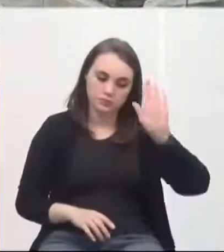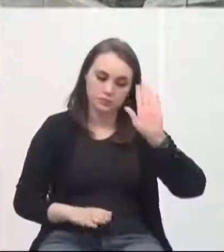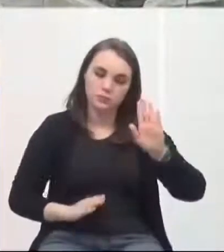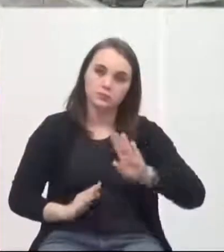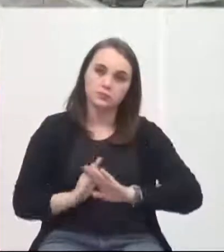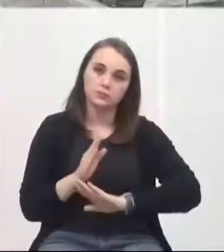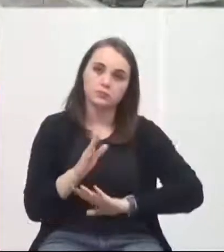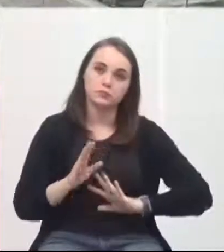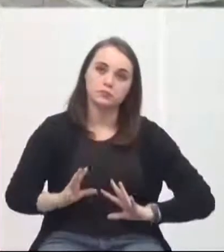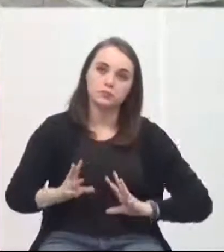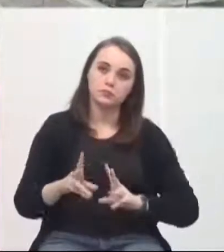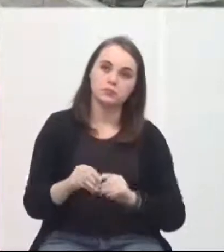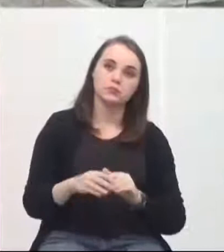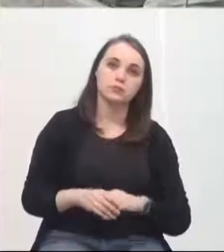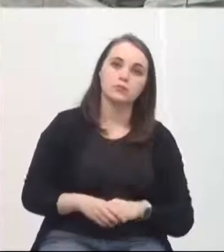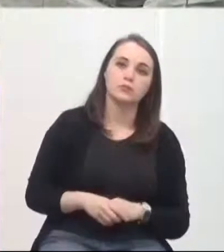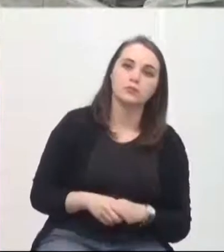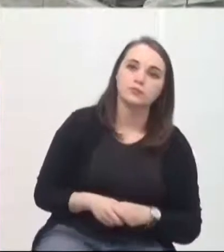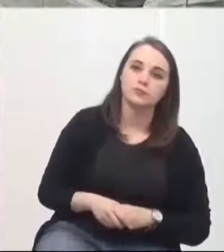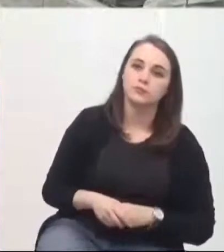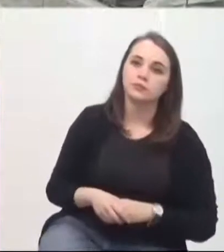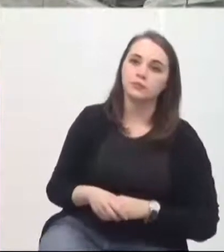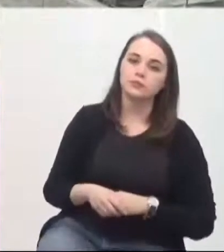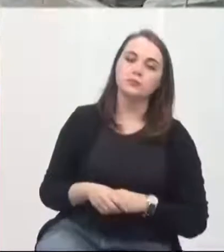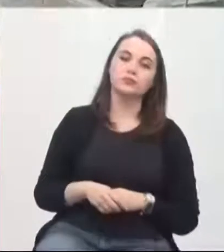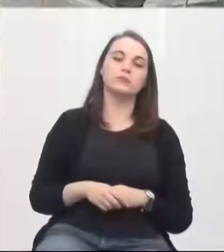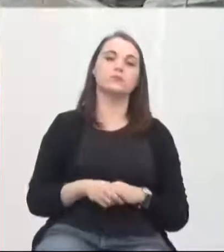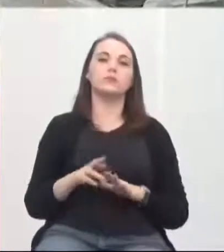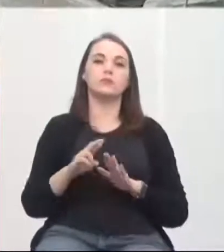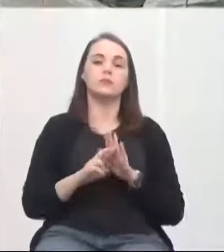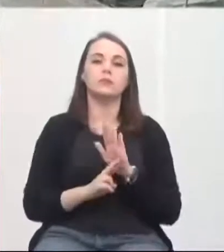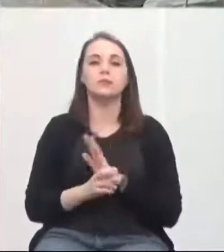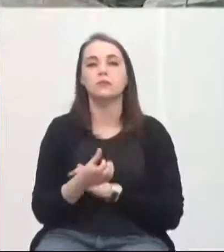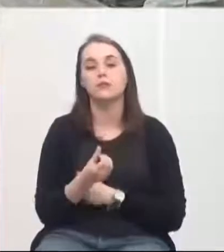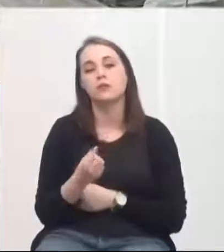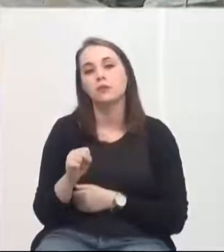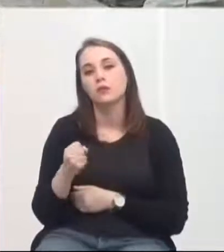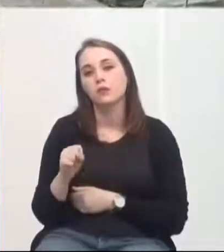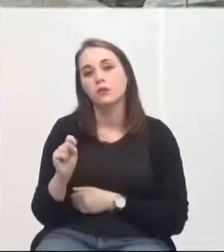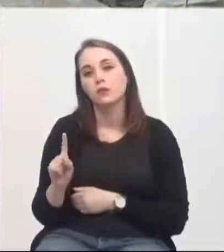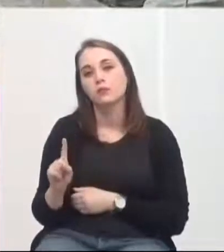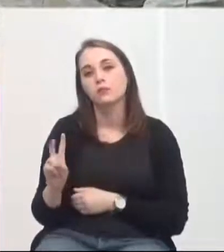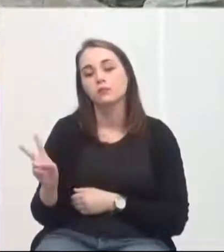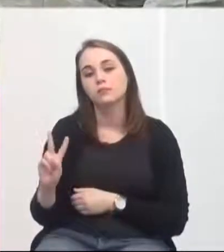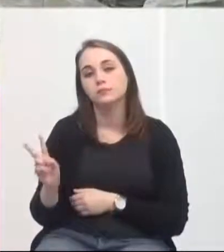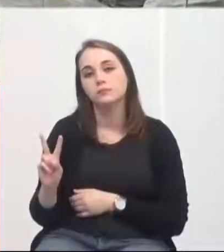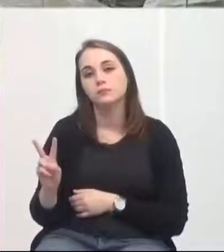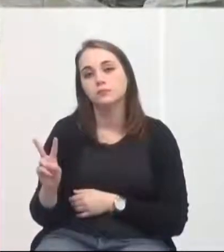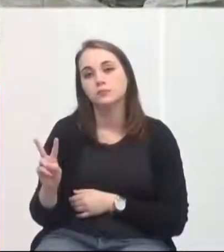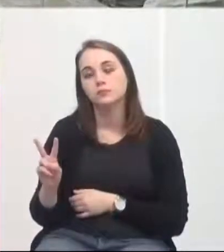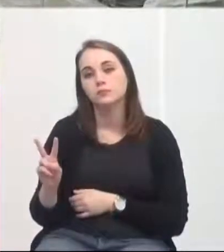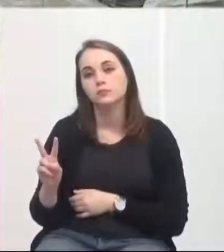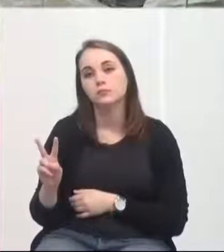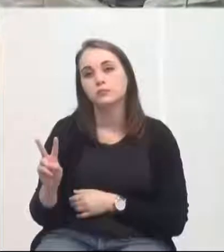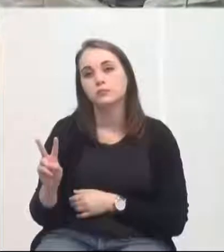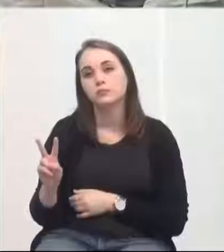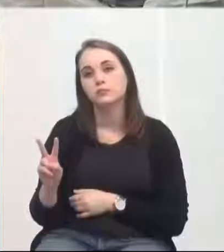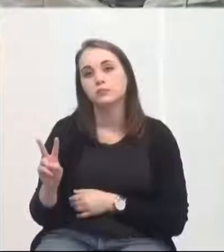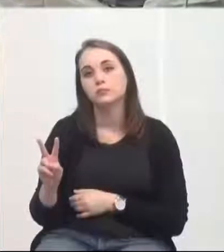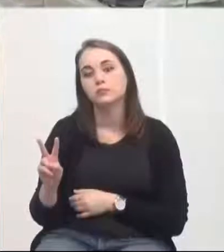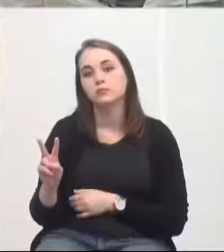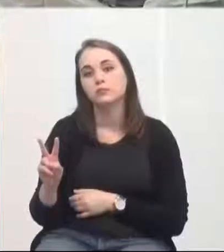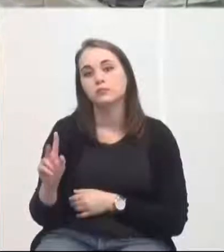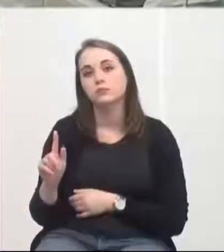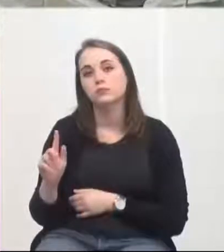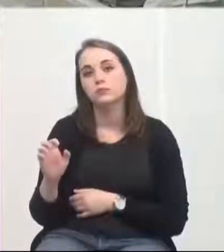contrários se manifestem. Aprovado por unanimidade. Requerimento 681-2021, autor vereador,